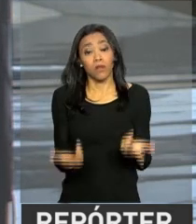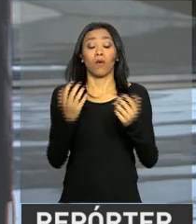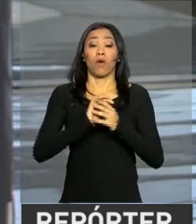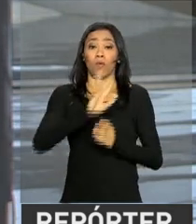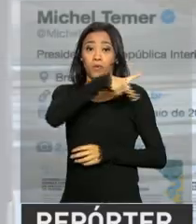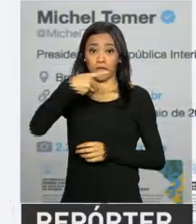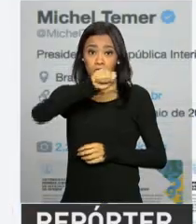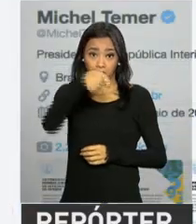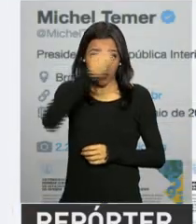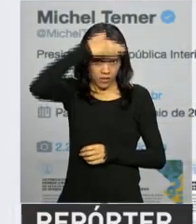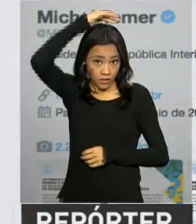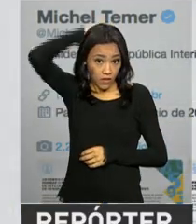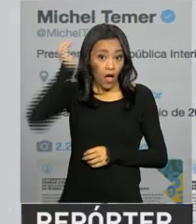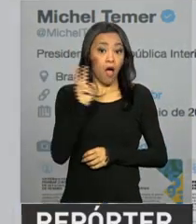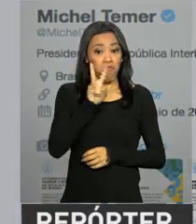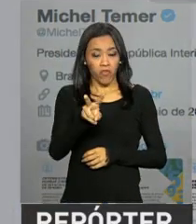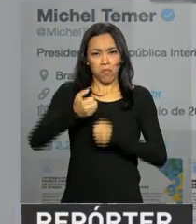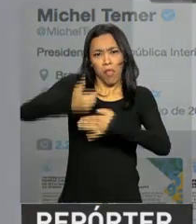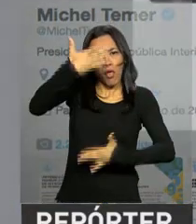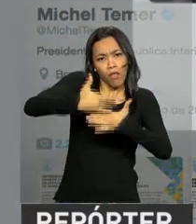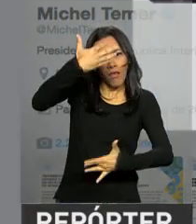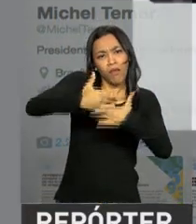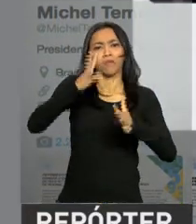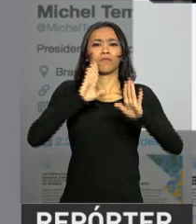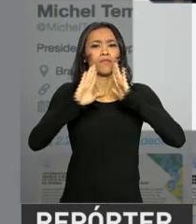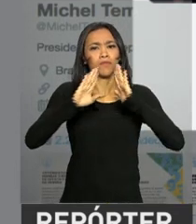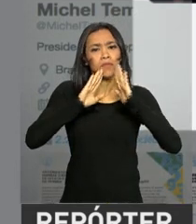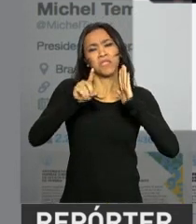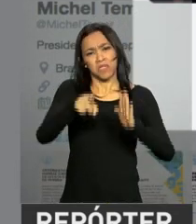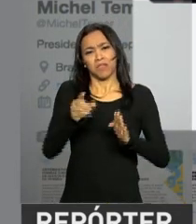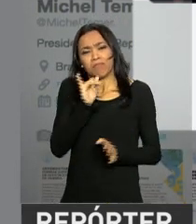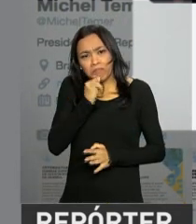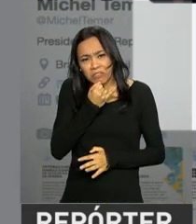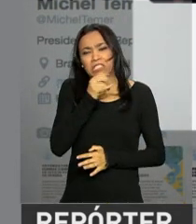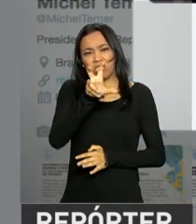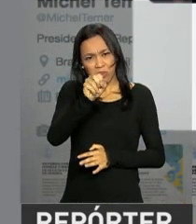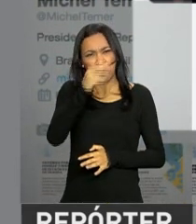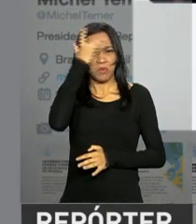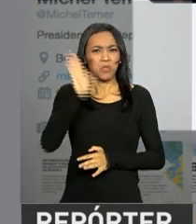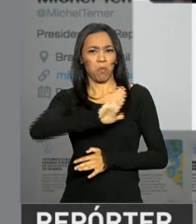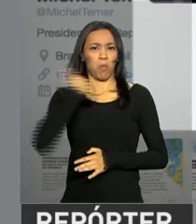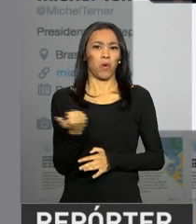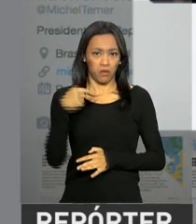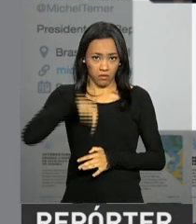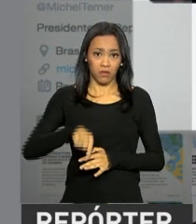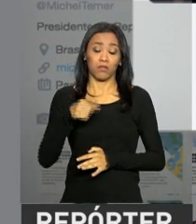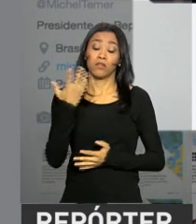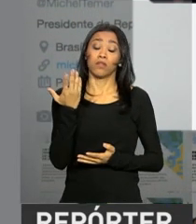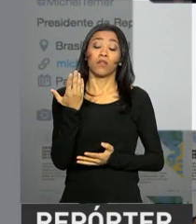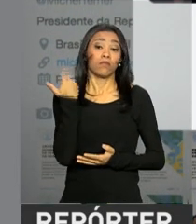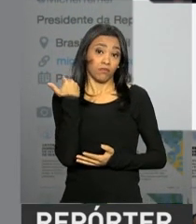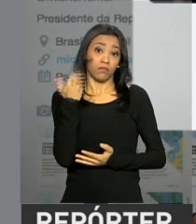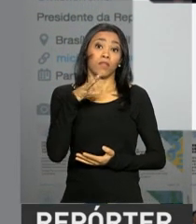exer disse o Michel Temer também lamentou aí a morte de 50 pessoas nesse ataque durante o final de semana e expressou aí